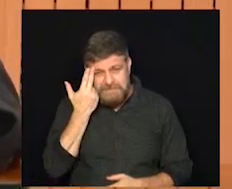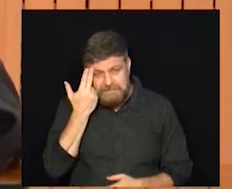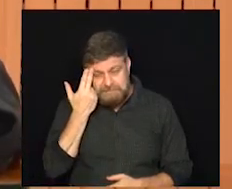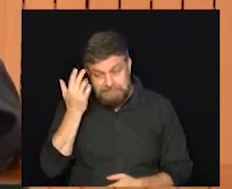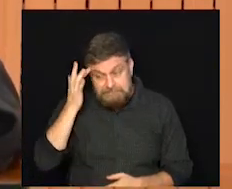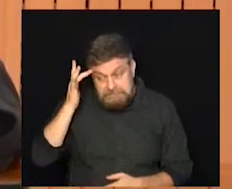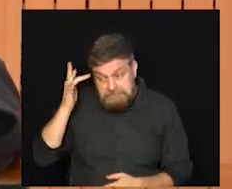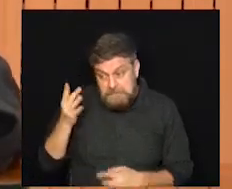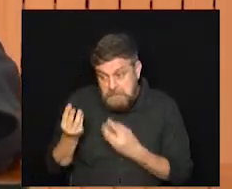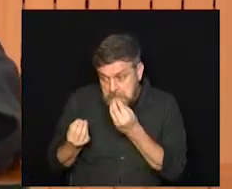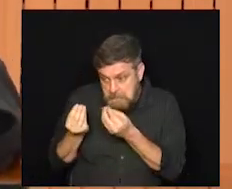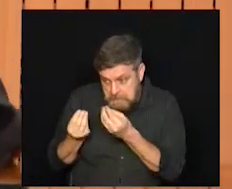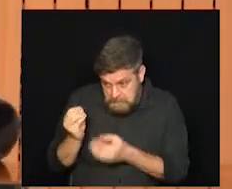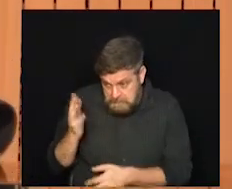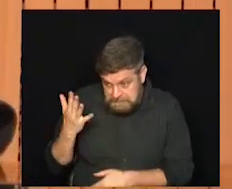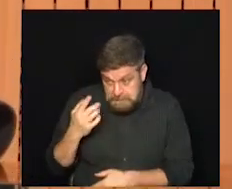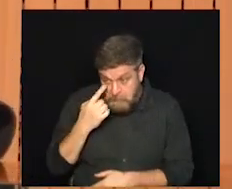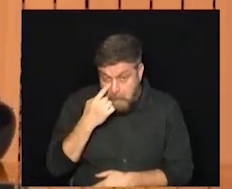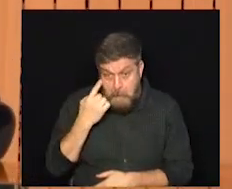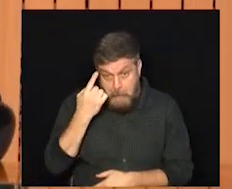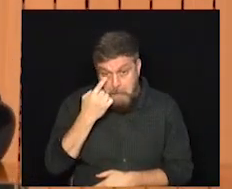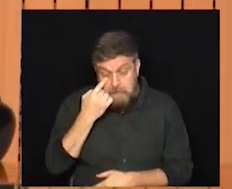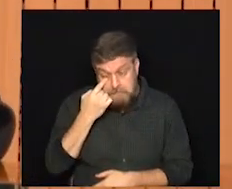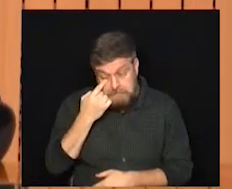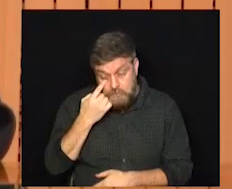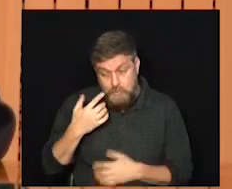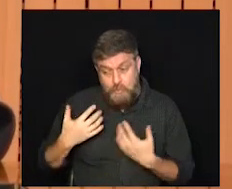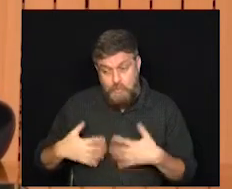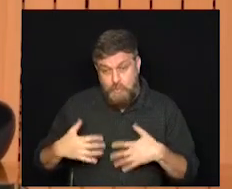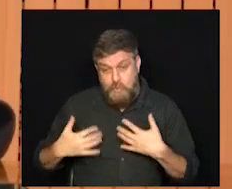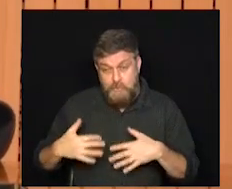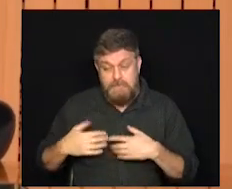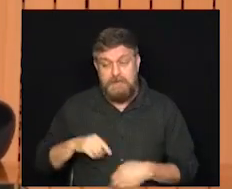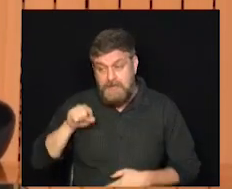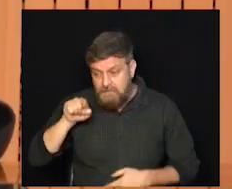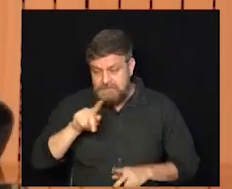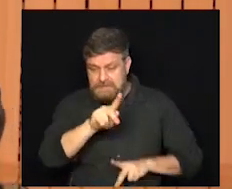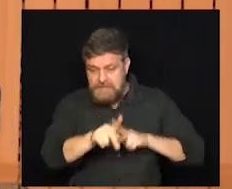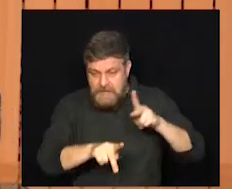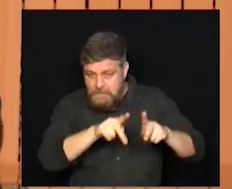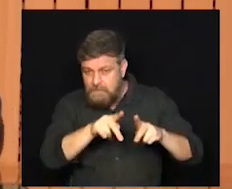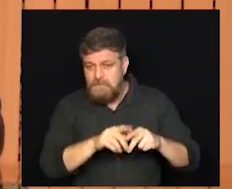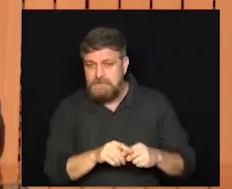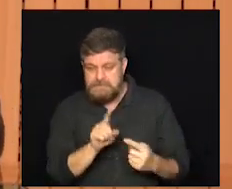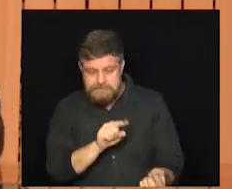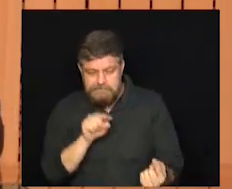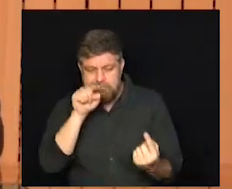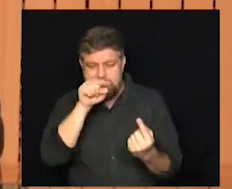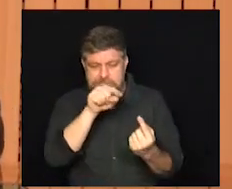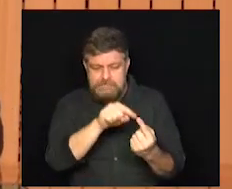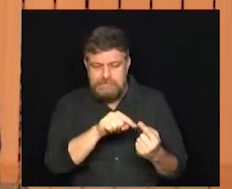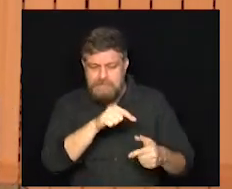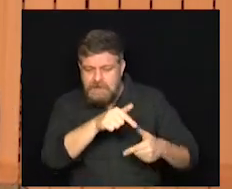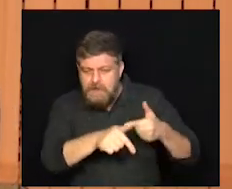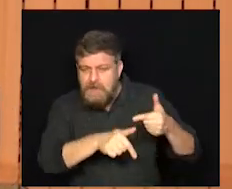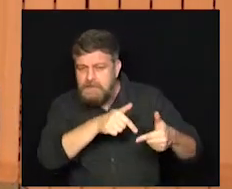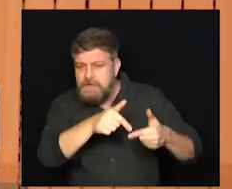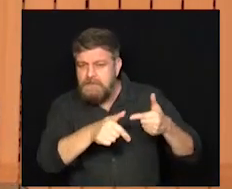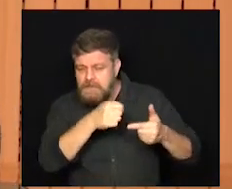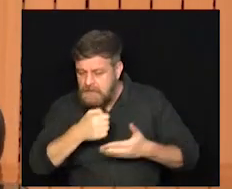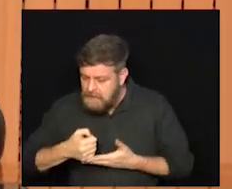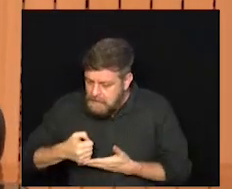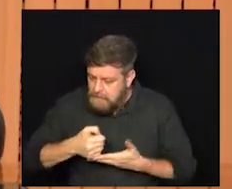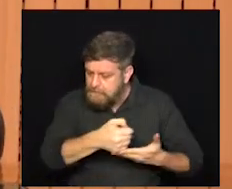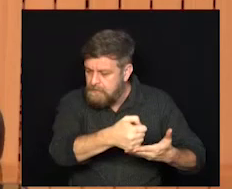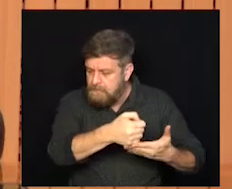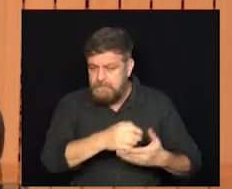pequena, né? Cirurgia no olho não é pequena, mas está à disposição da população, trabalhando e colaborando aqui com a nossa comissão. Muito obrigado,